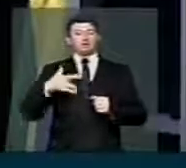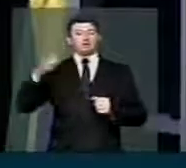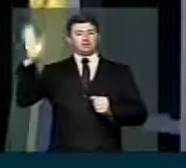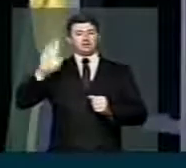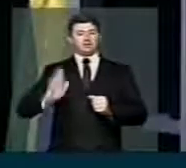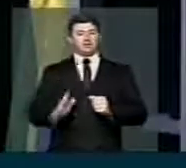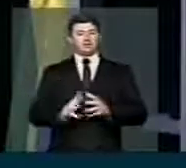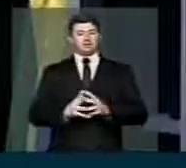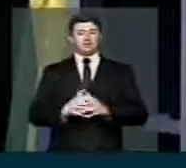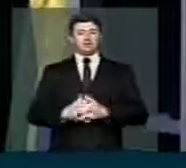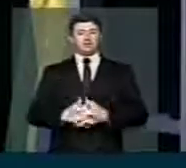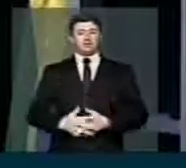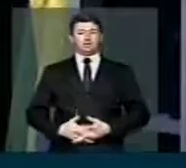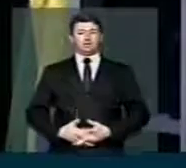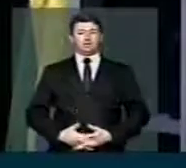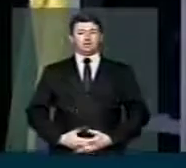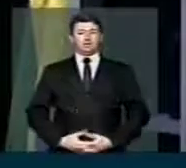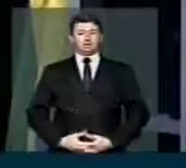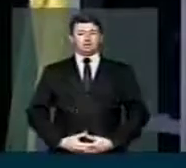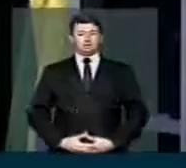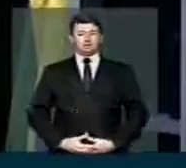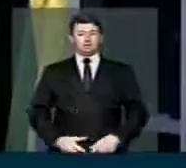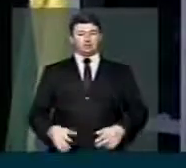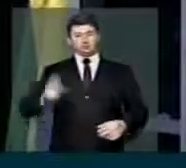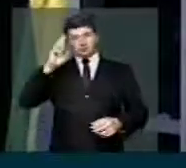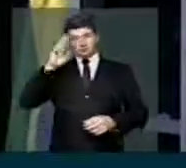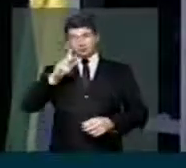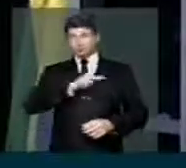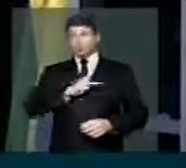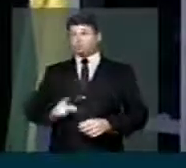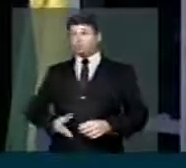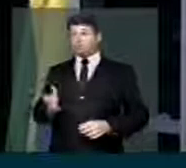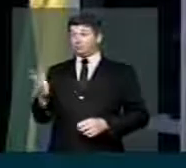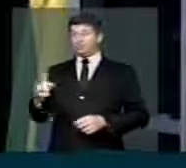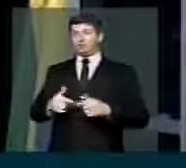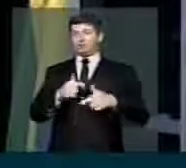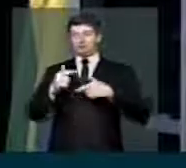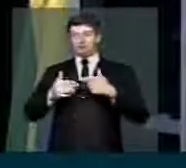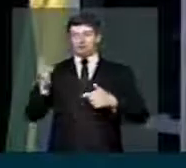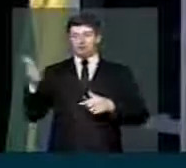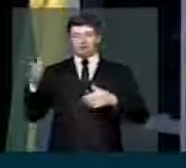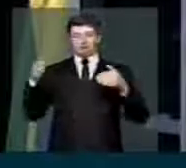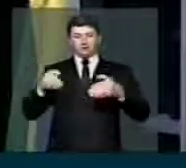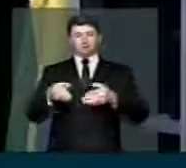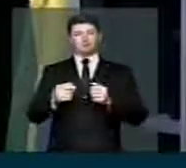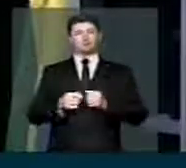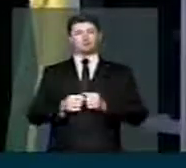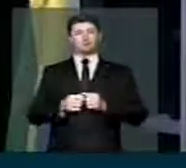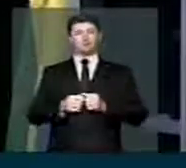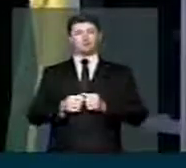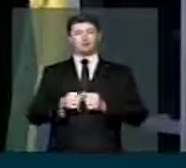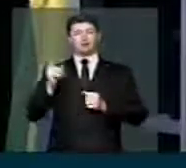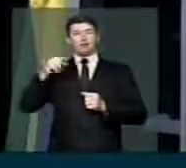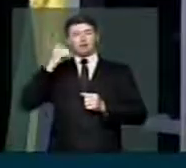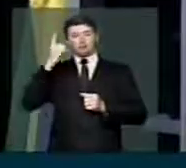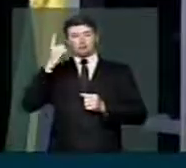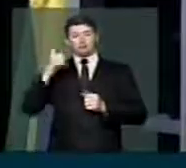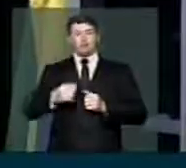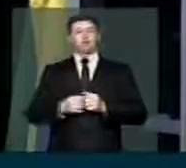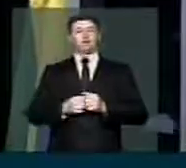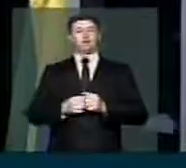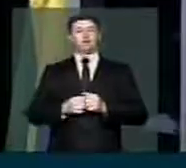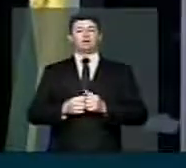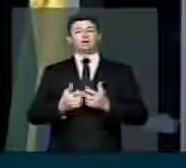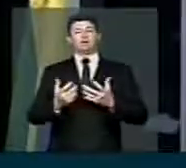país. Nobre presidente, atua também nesse setor, tem sido um deputado que